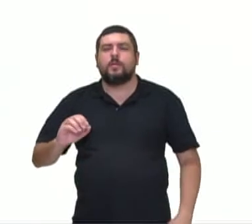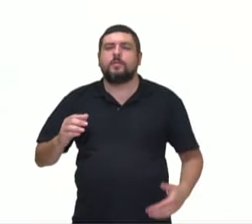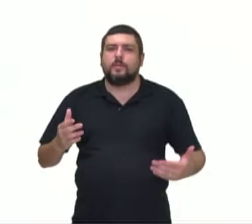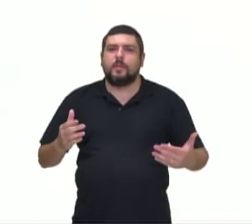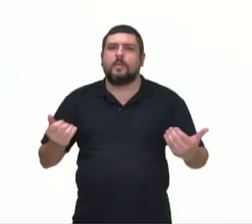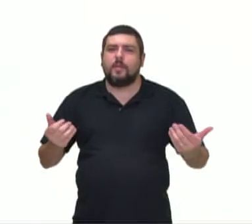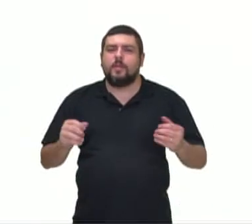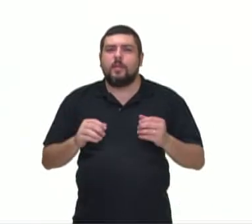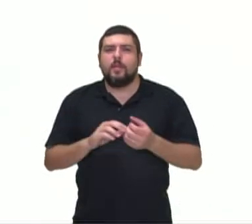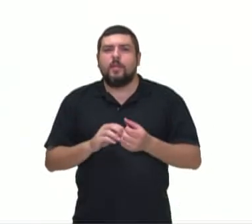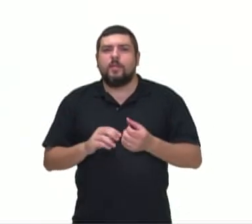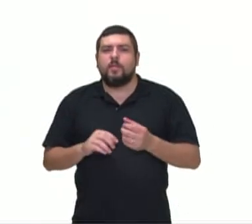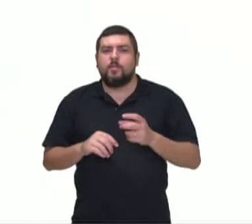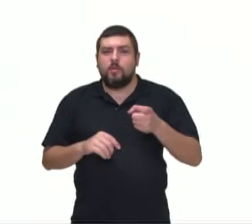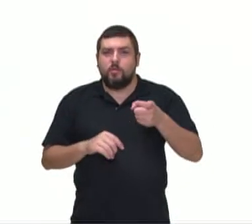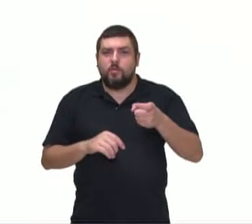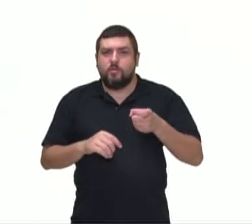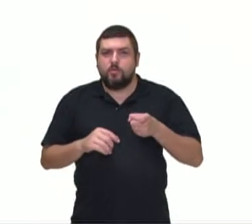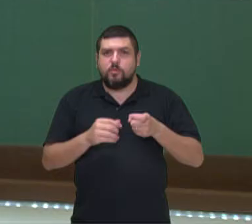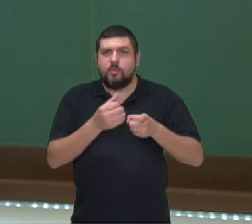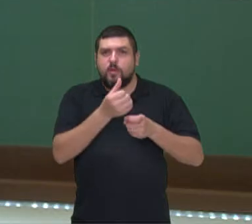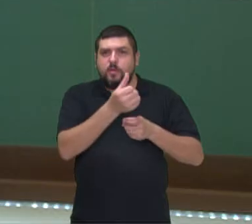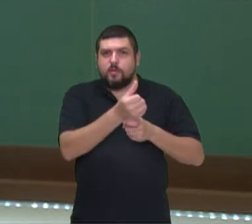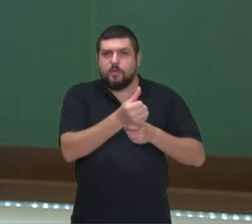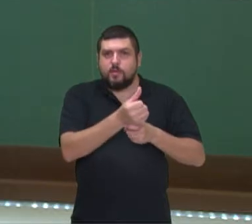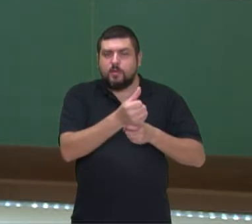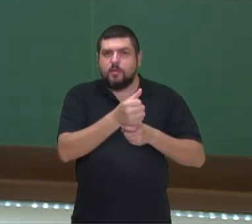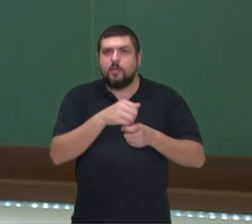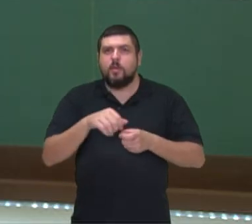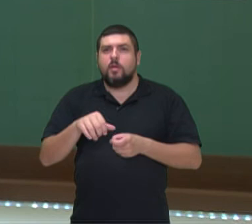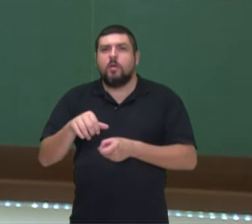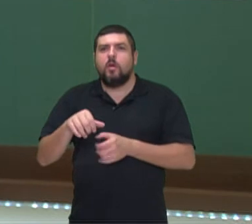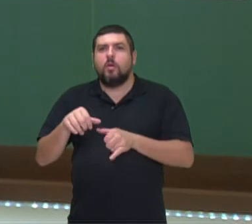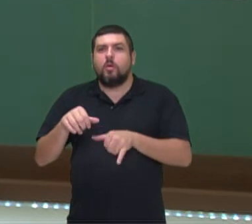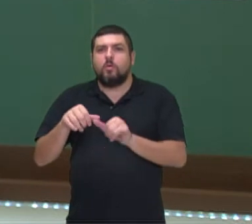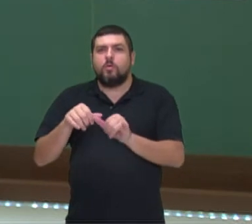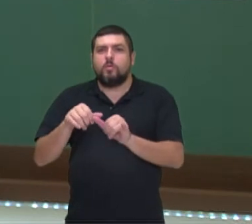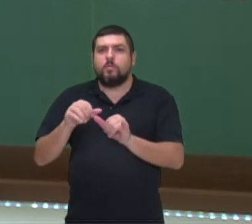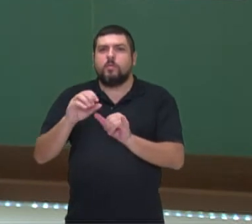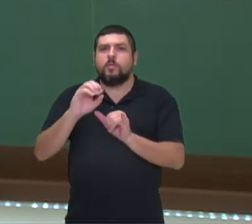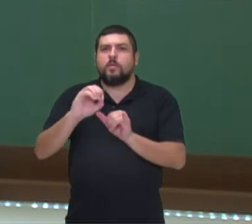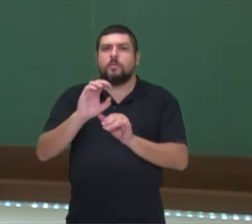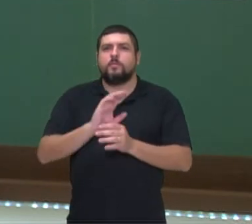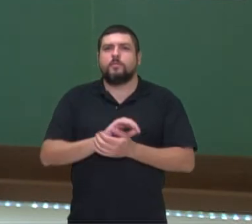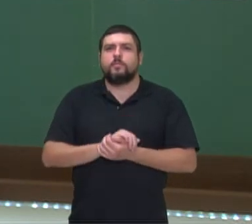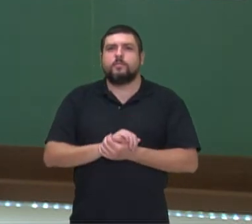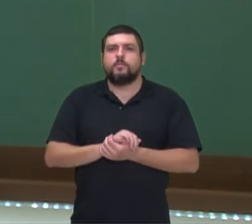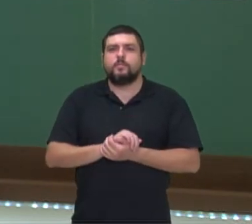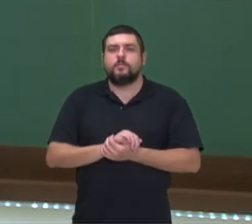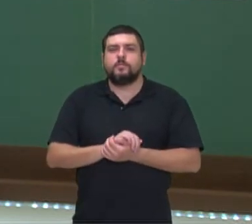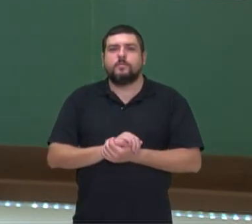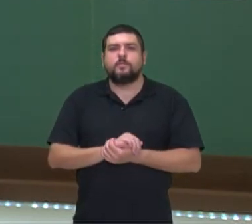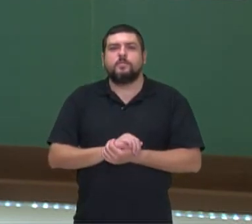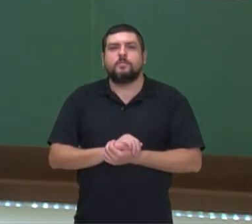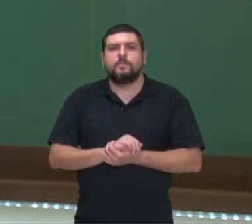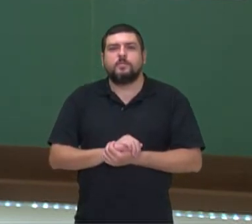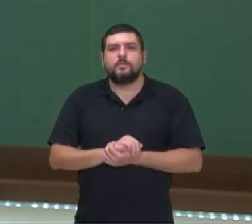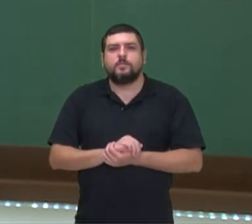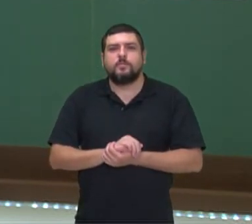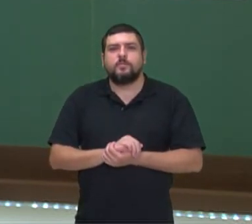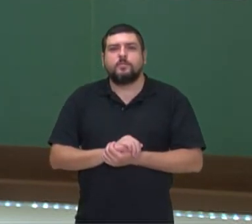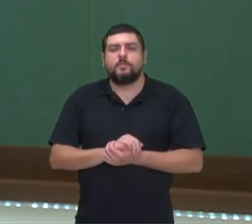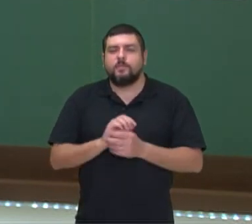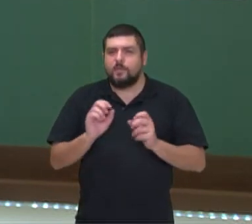esse pontinho. Quando o x é 6, o y é 0. É a localização deste ponto ali no plano